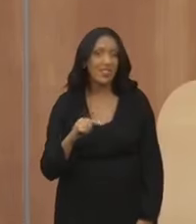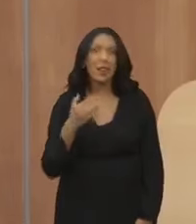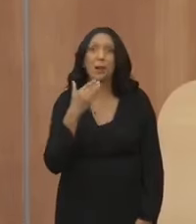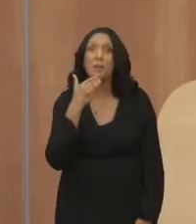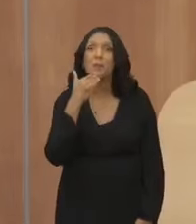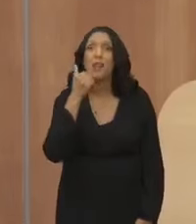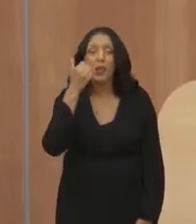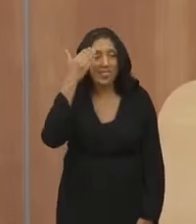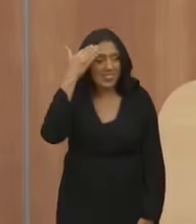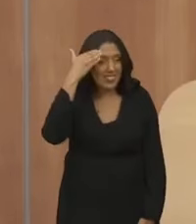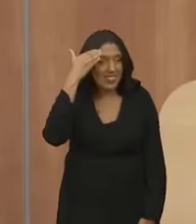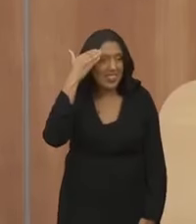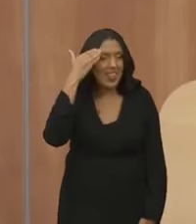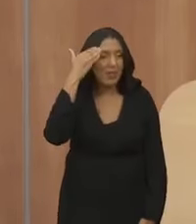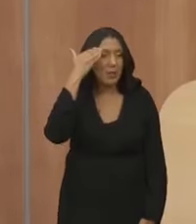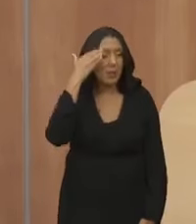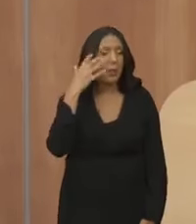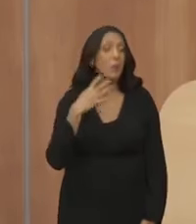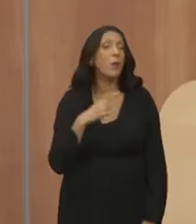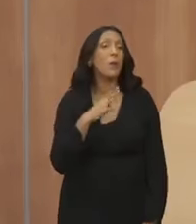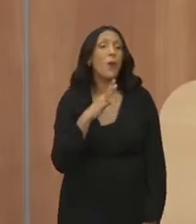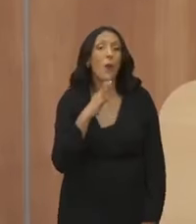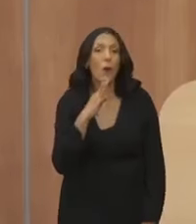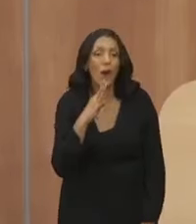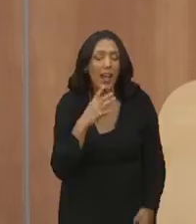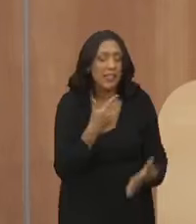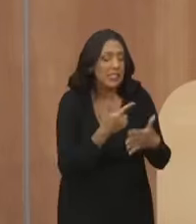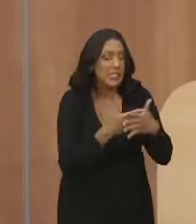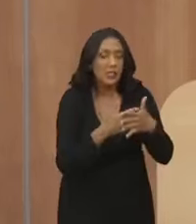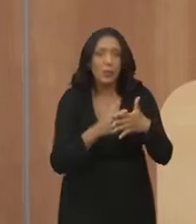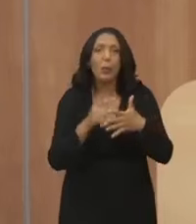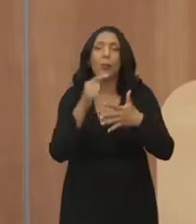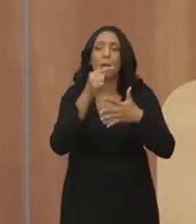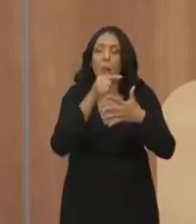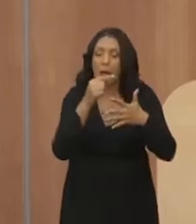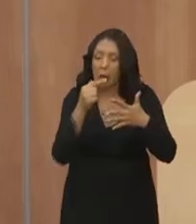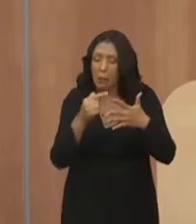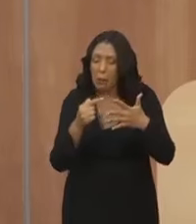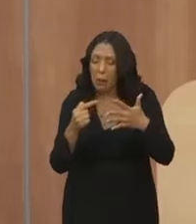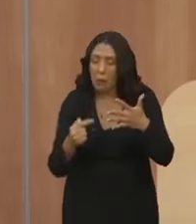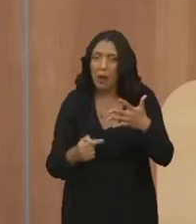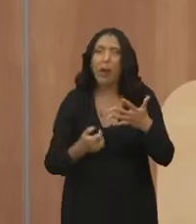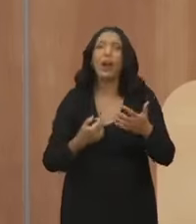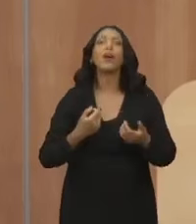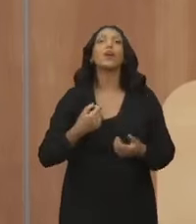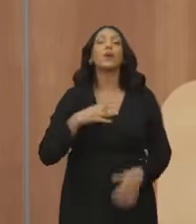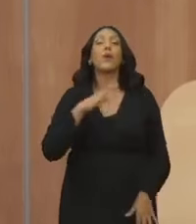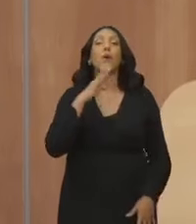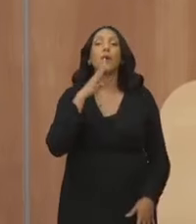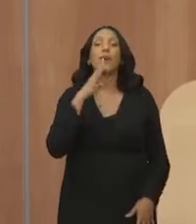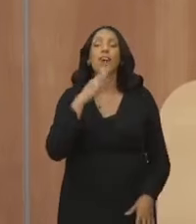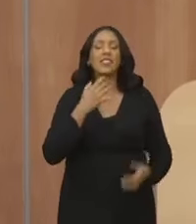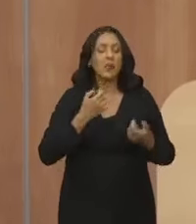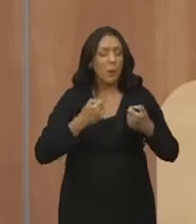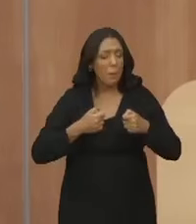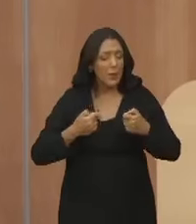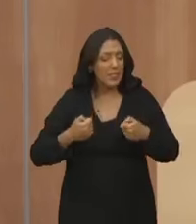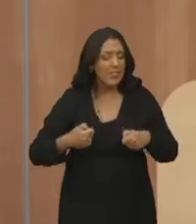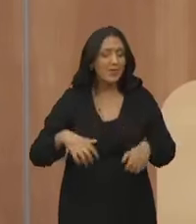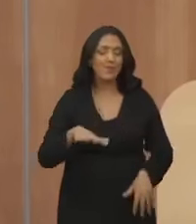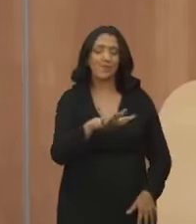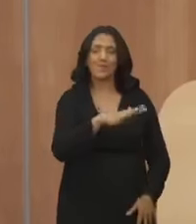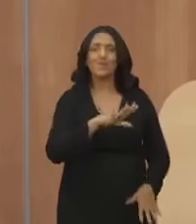que vocês têm muito mais conhecimento que o bairro, que qualquer outro que for nomeado subprefeito lá no Veraneijal.